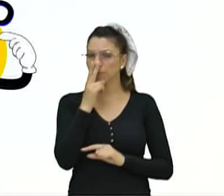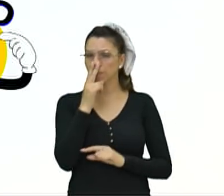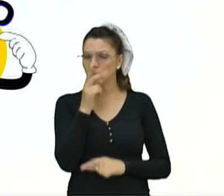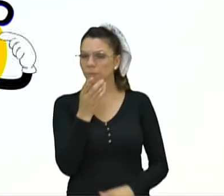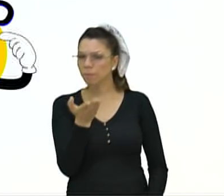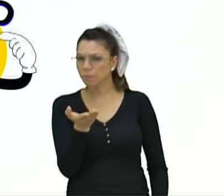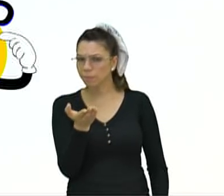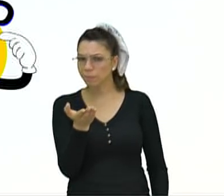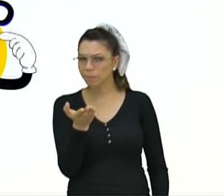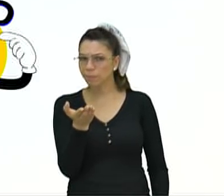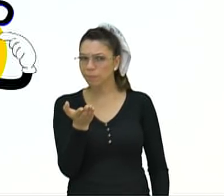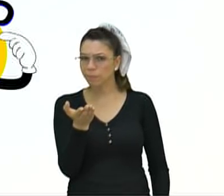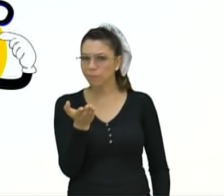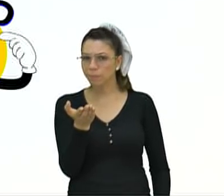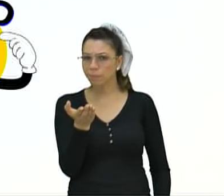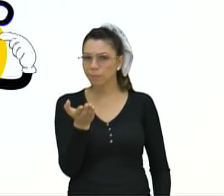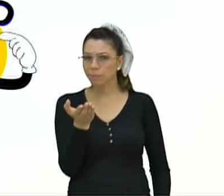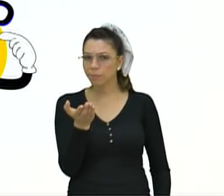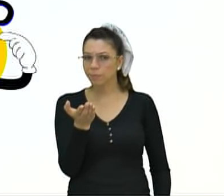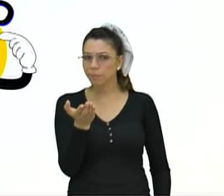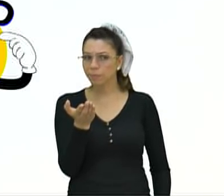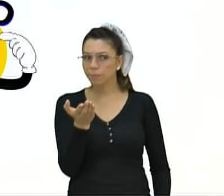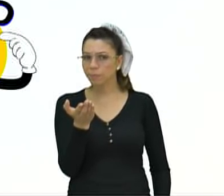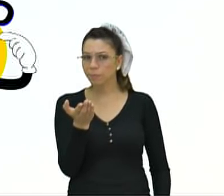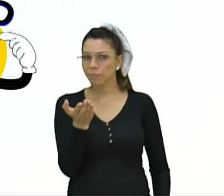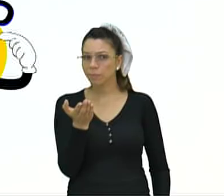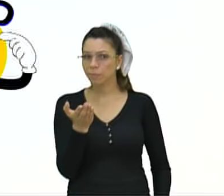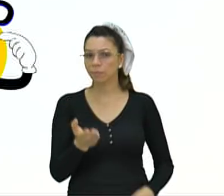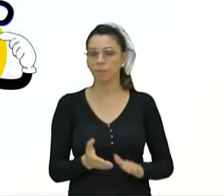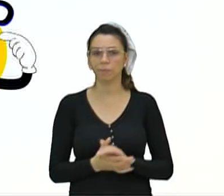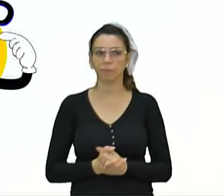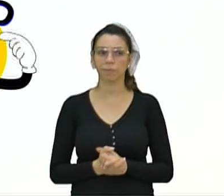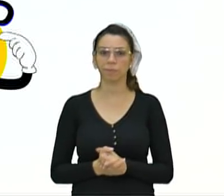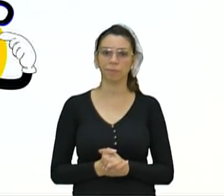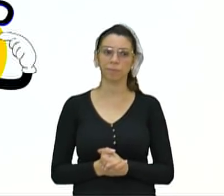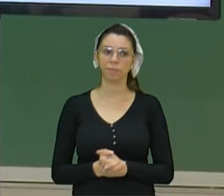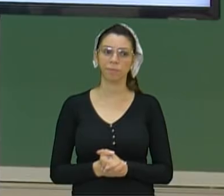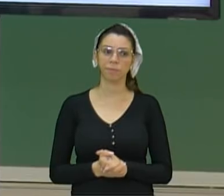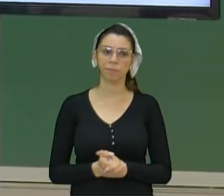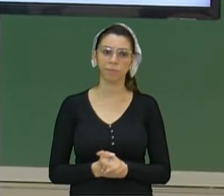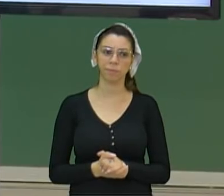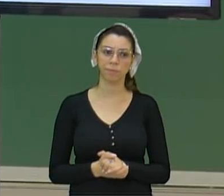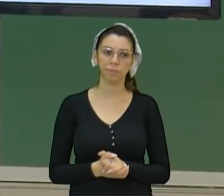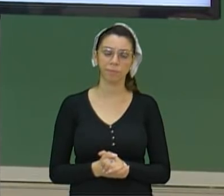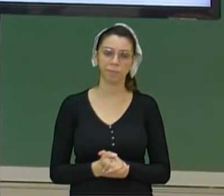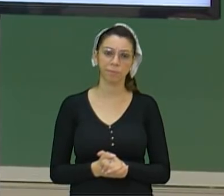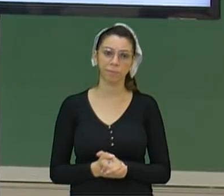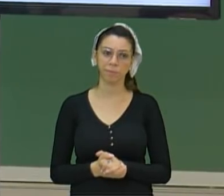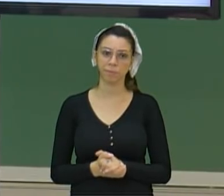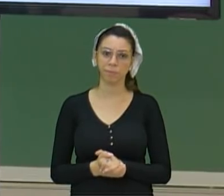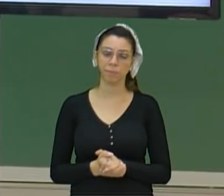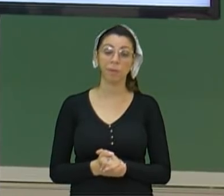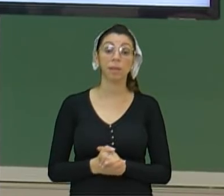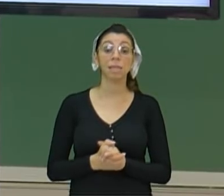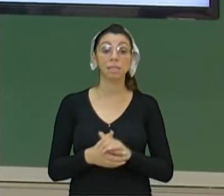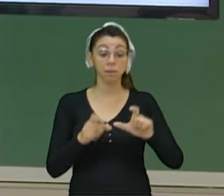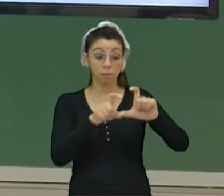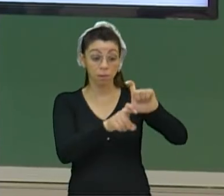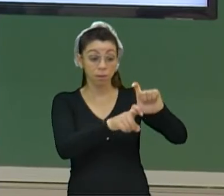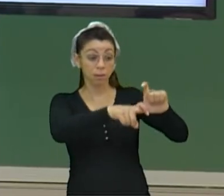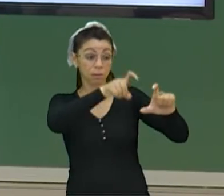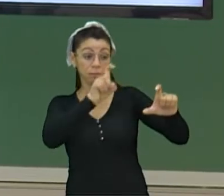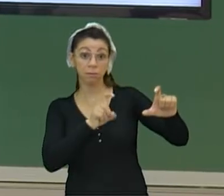Hein, pessoal? O que vocês acham disso? Se forem eventos